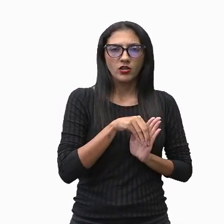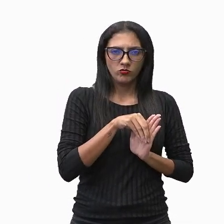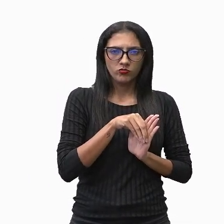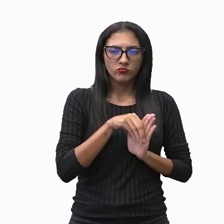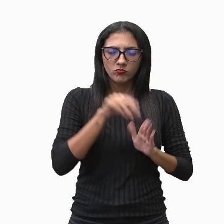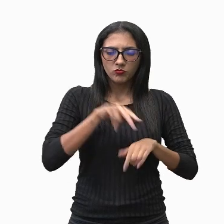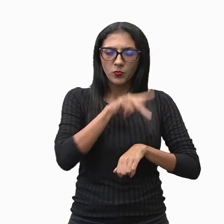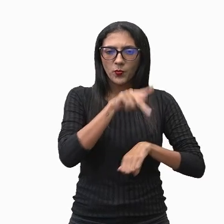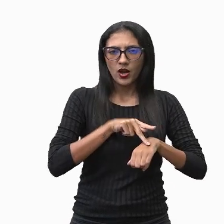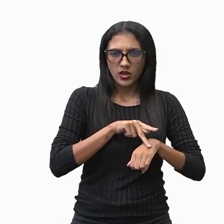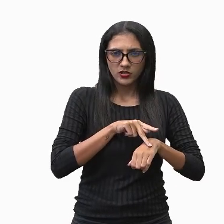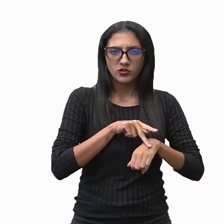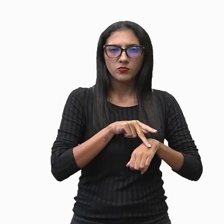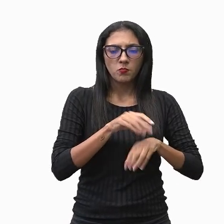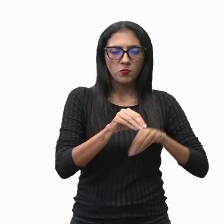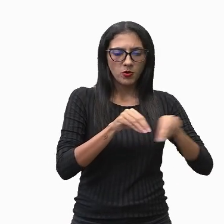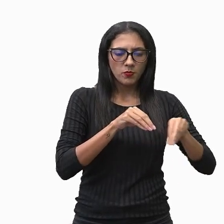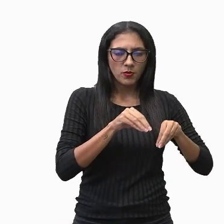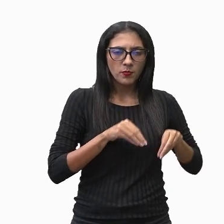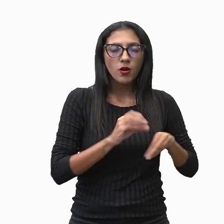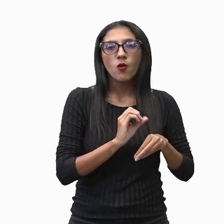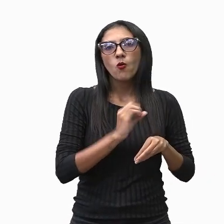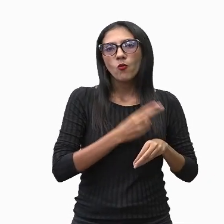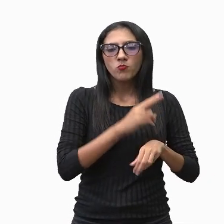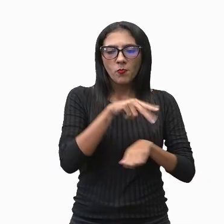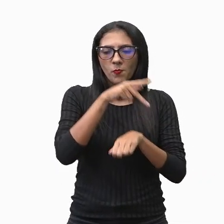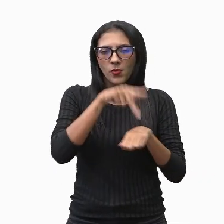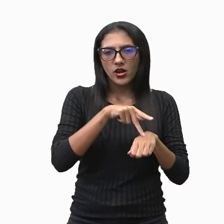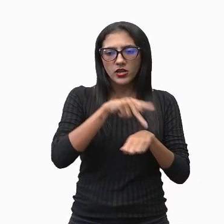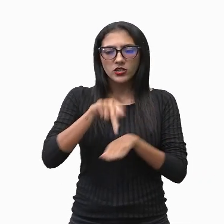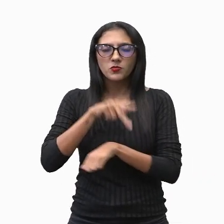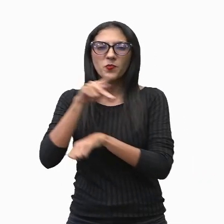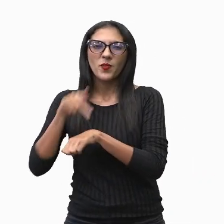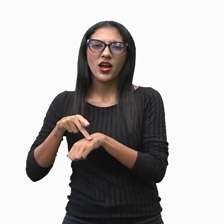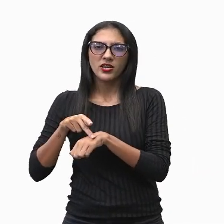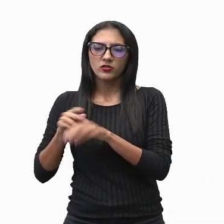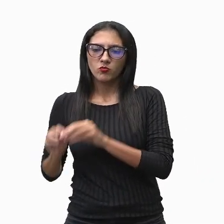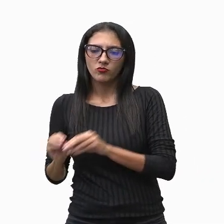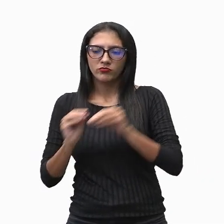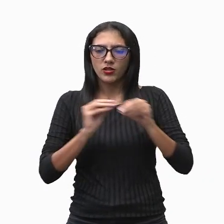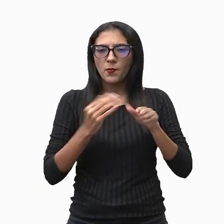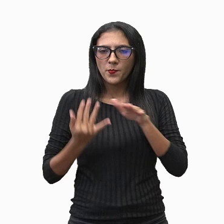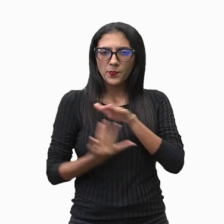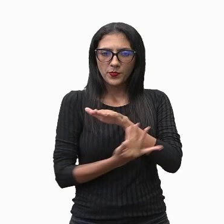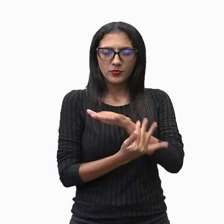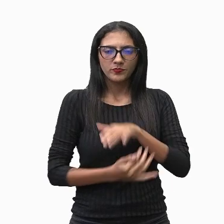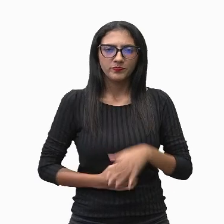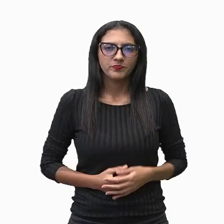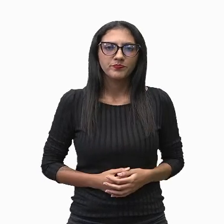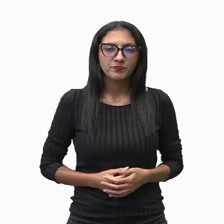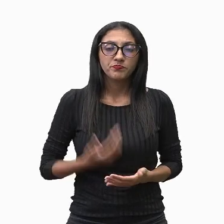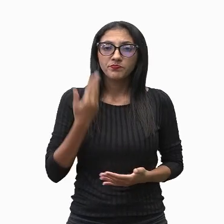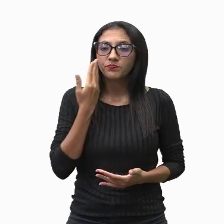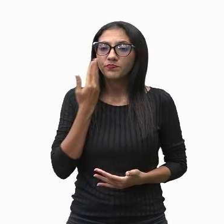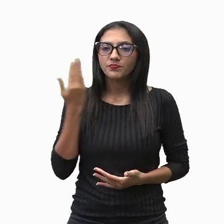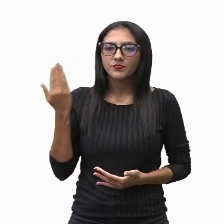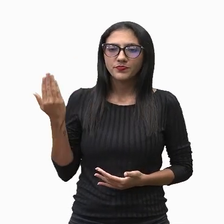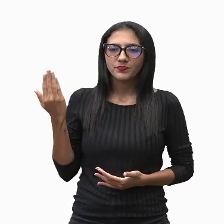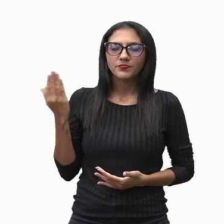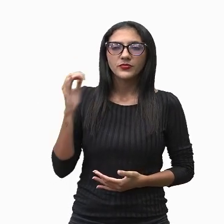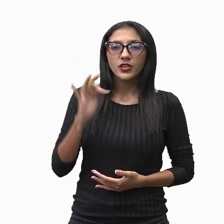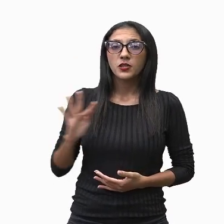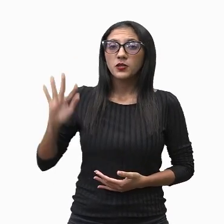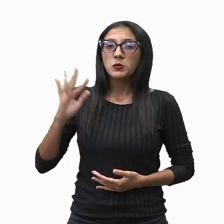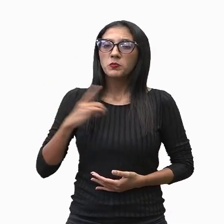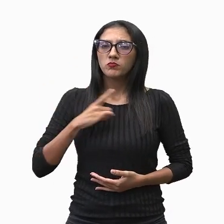dentro do mesmo país, ou internacionais, né, que são entre países. Na fotografia que vocês estão vendo ali, nós temos